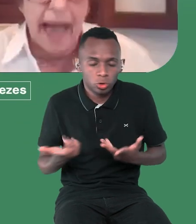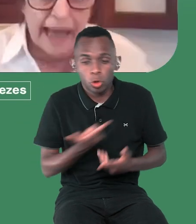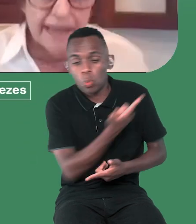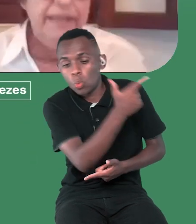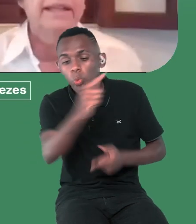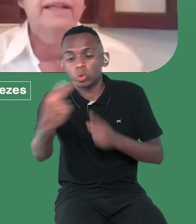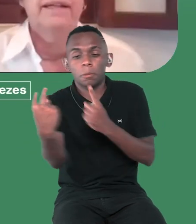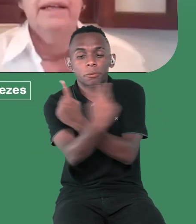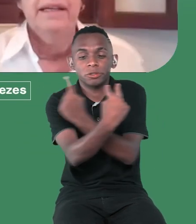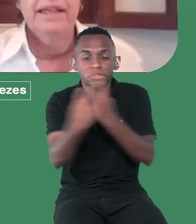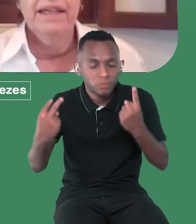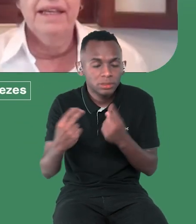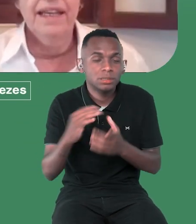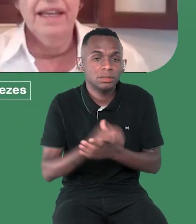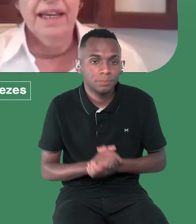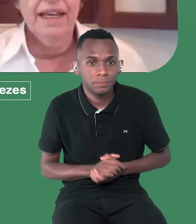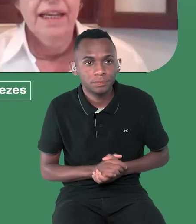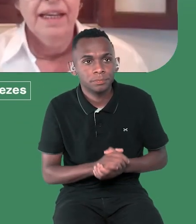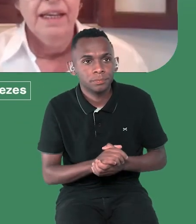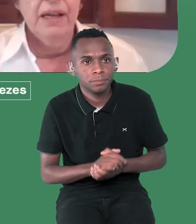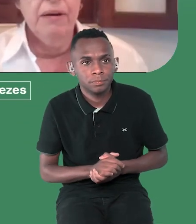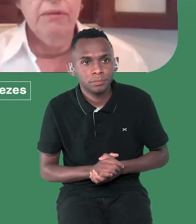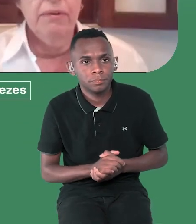outros olhares, né? E